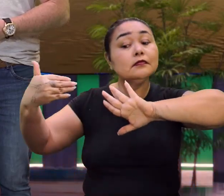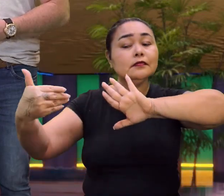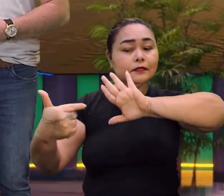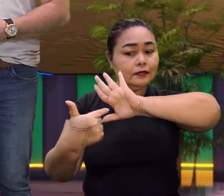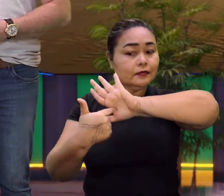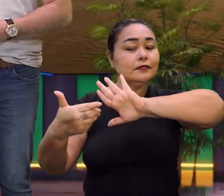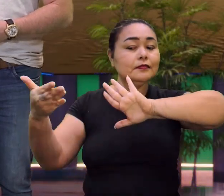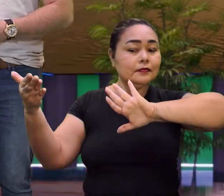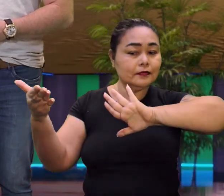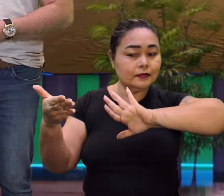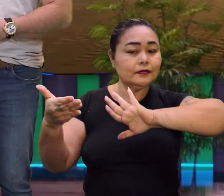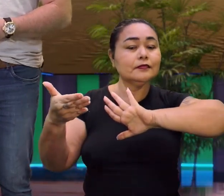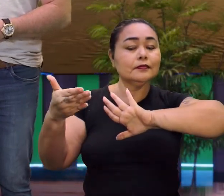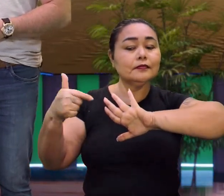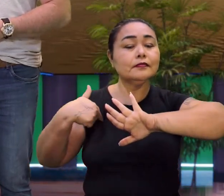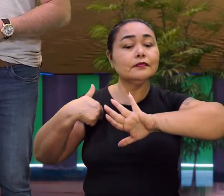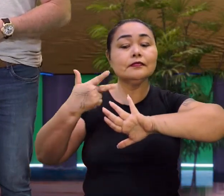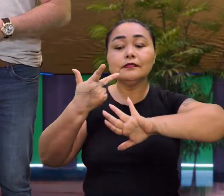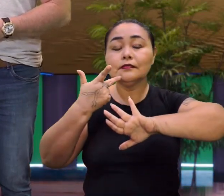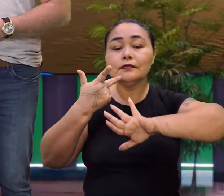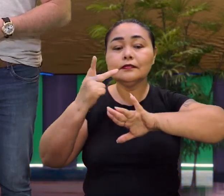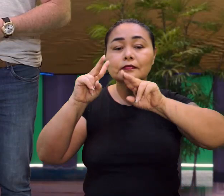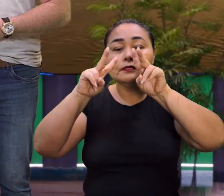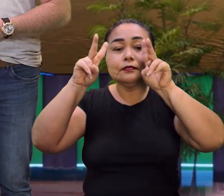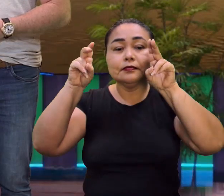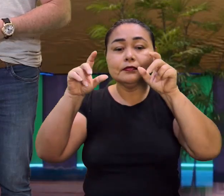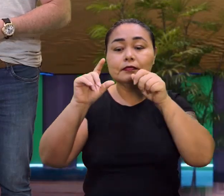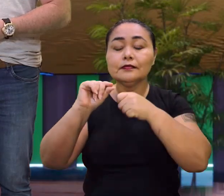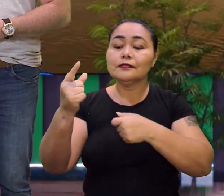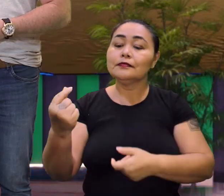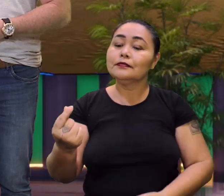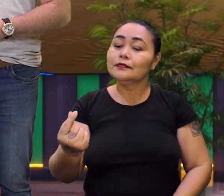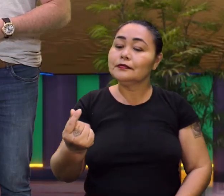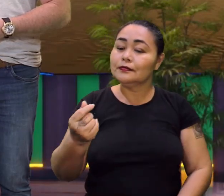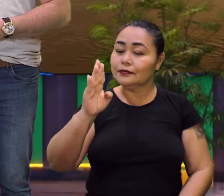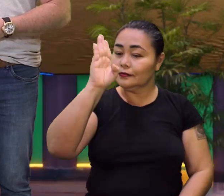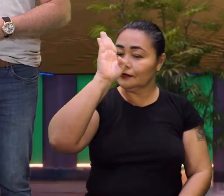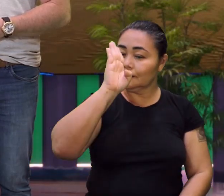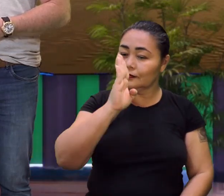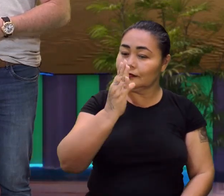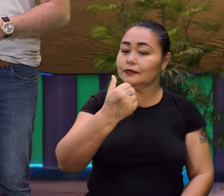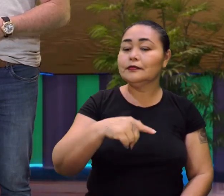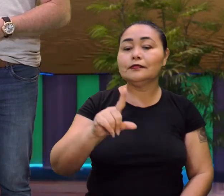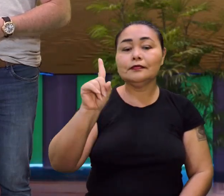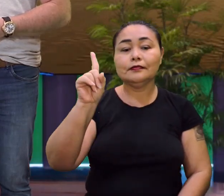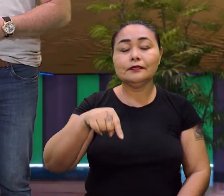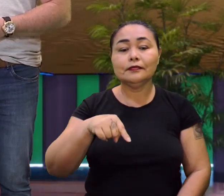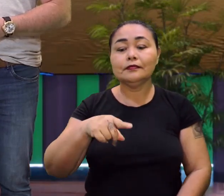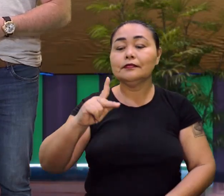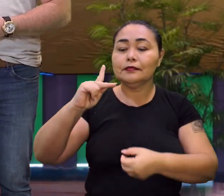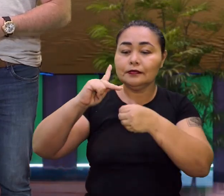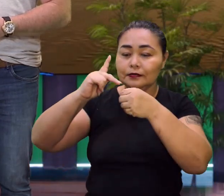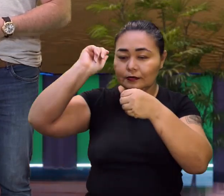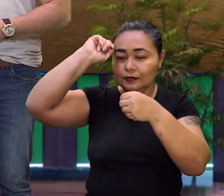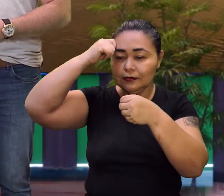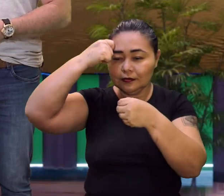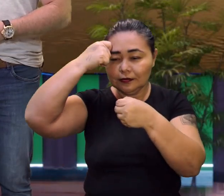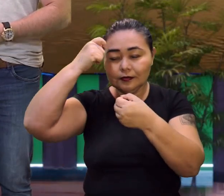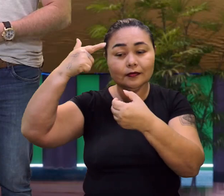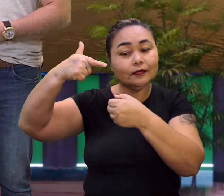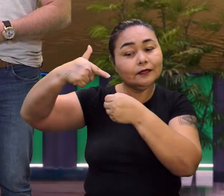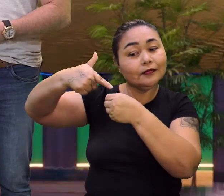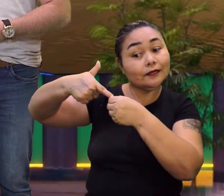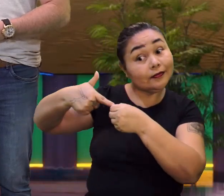Rogério, muito bem. Em algo que a gente chama de custo Brasil. Com certeza, é professor. isso? O petróleo que a gente põe no